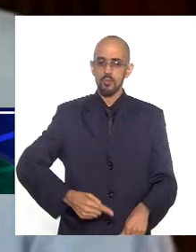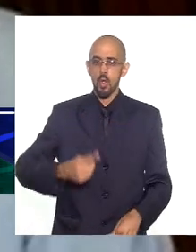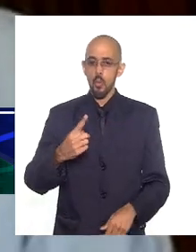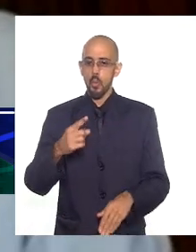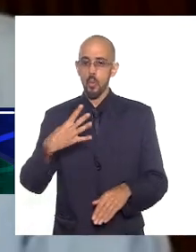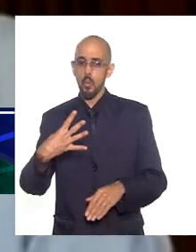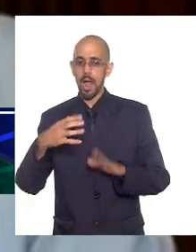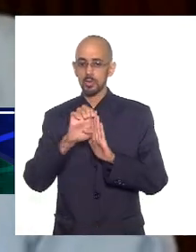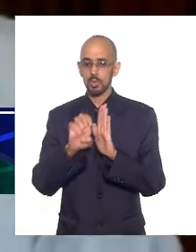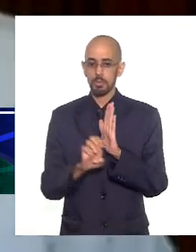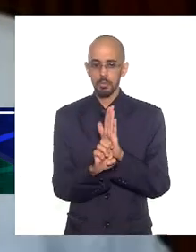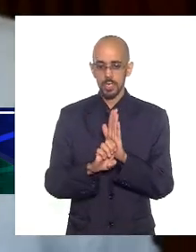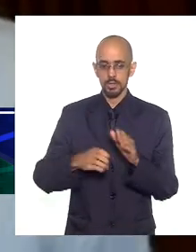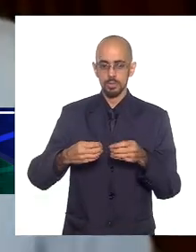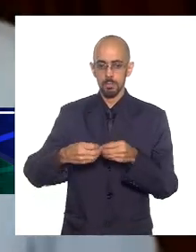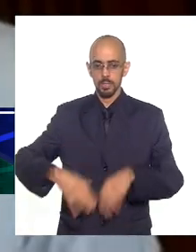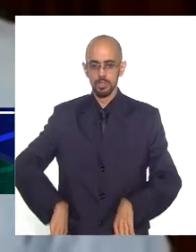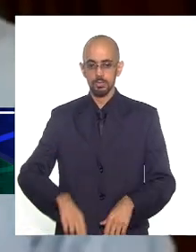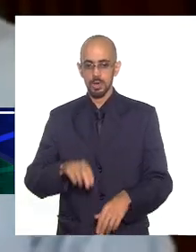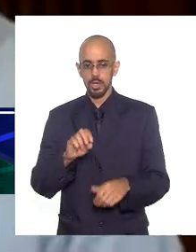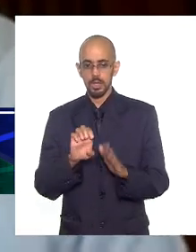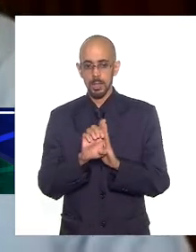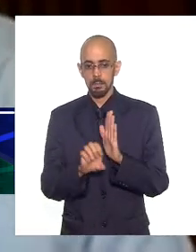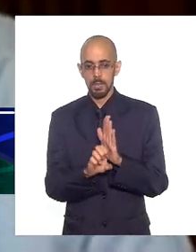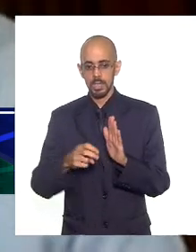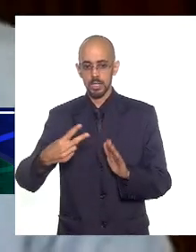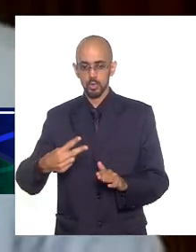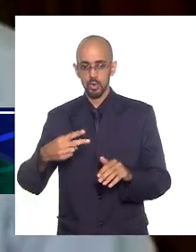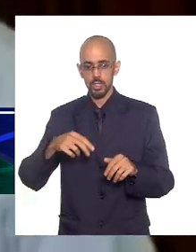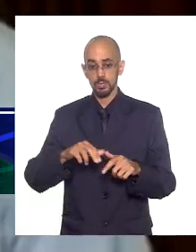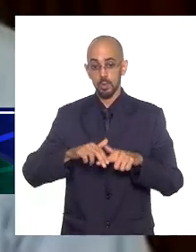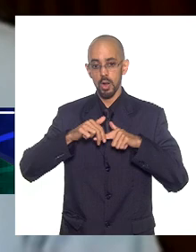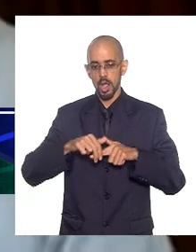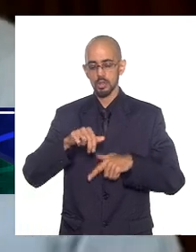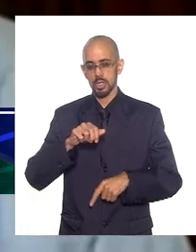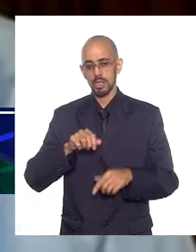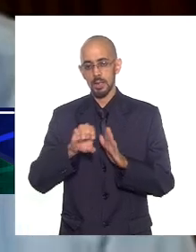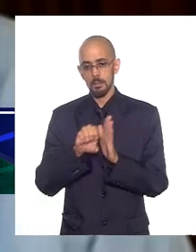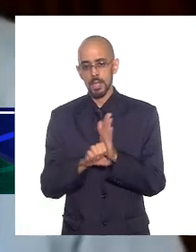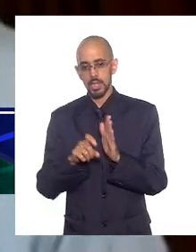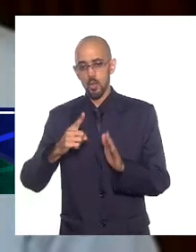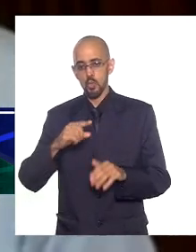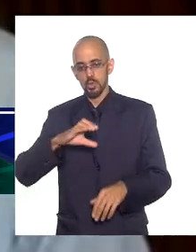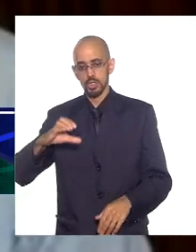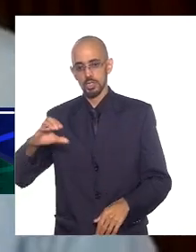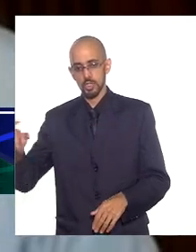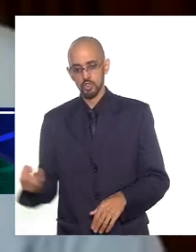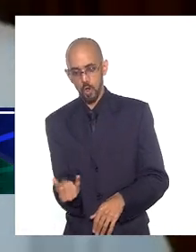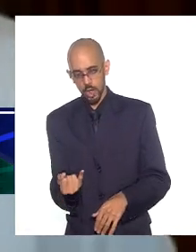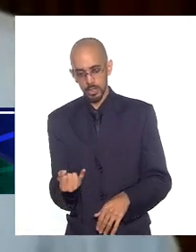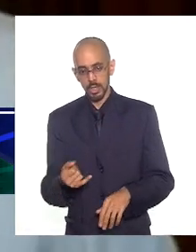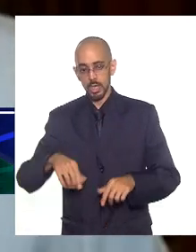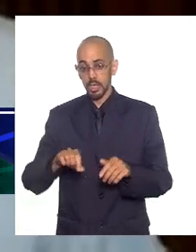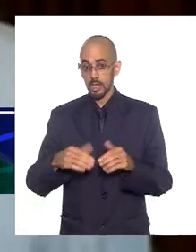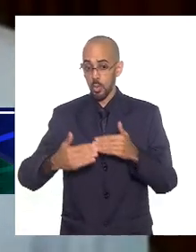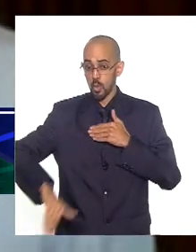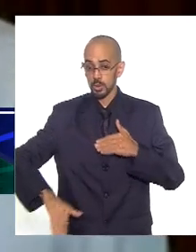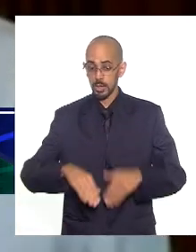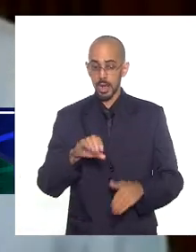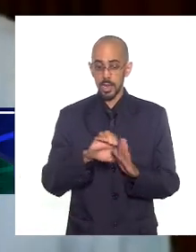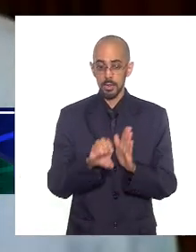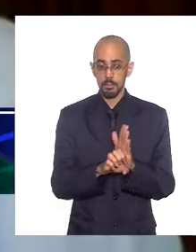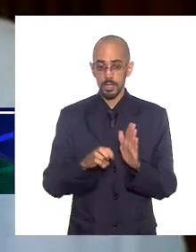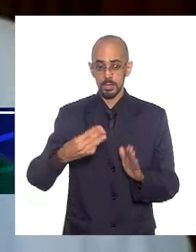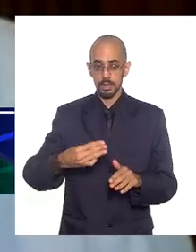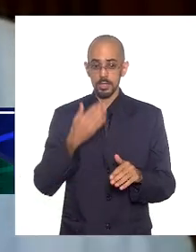4, pela prejudicabilidade da emenda 2, pela emenda 1 da CCJ, contrária à emenda 3, concluindo por substitutivo, pedindo forma final